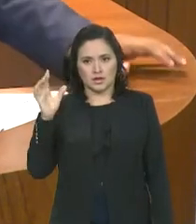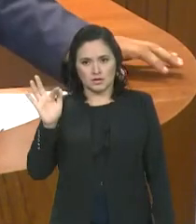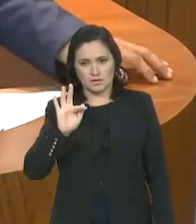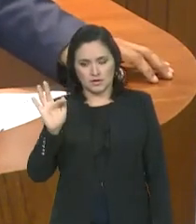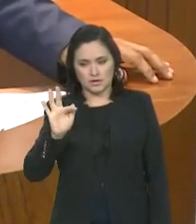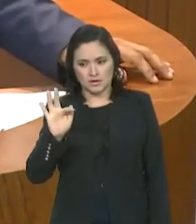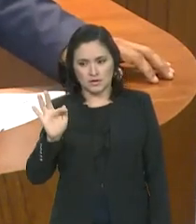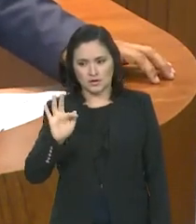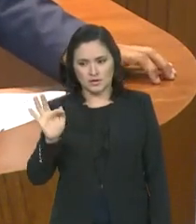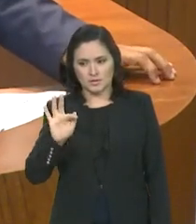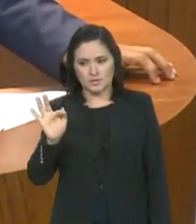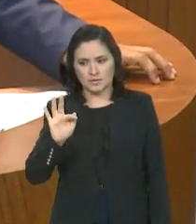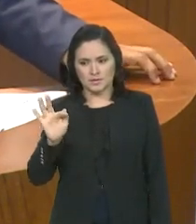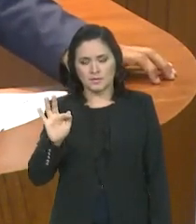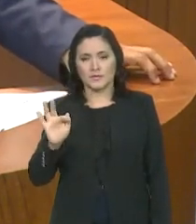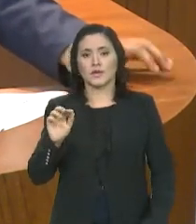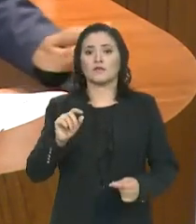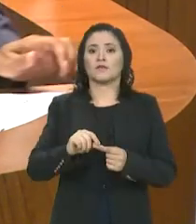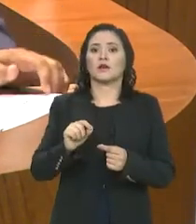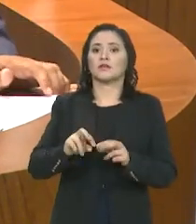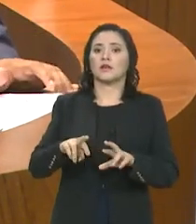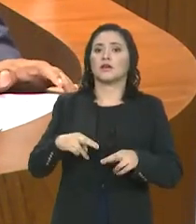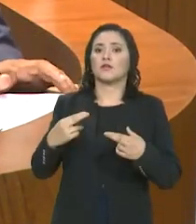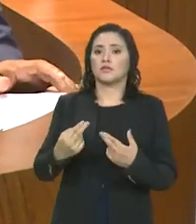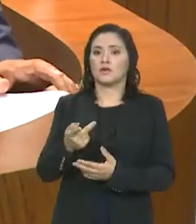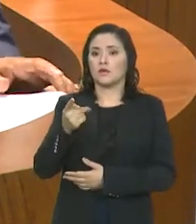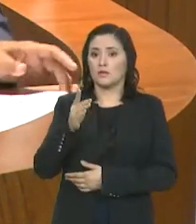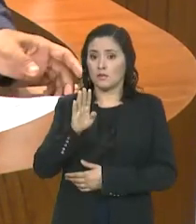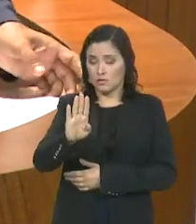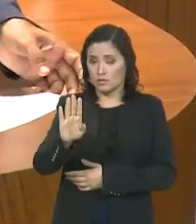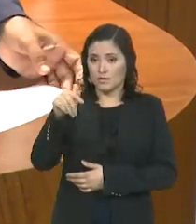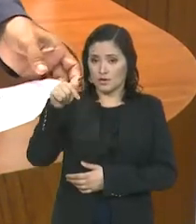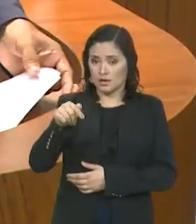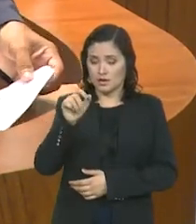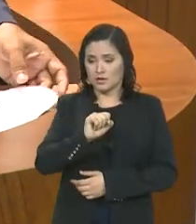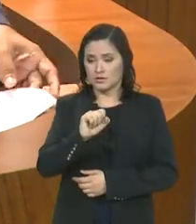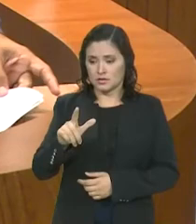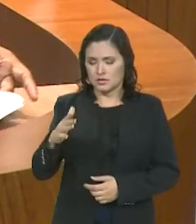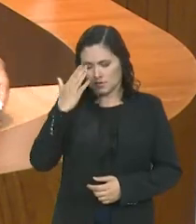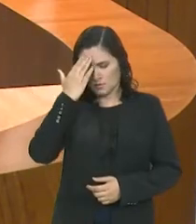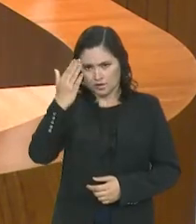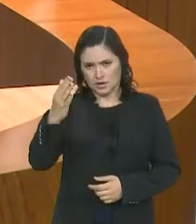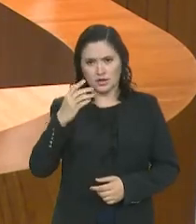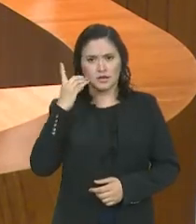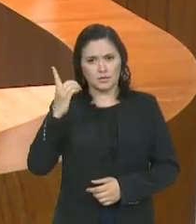de Segurança da Câmara em São Luís. Muito obrigado, deputado Aloysio Mendes.